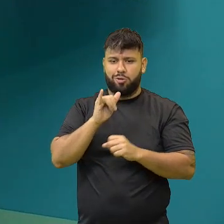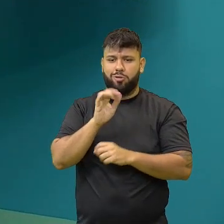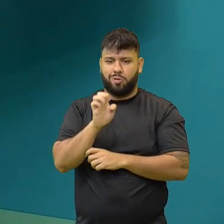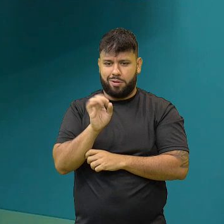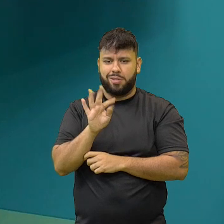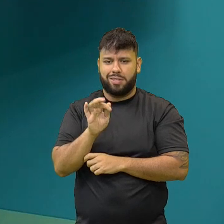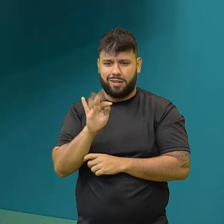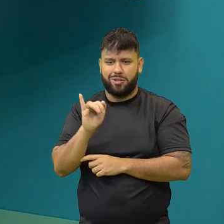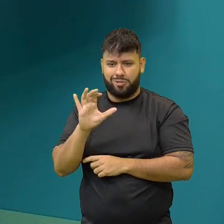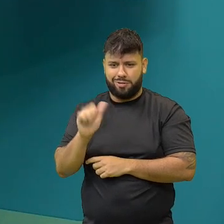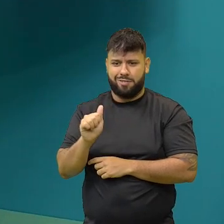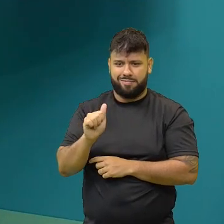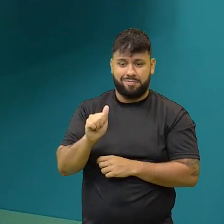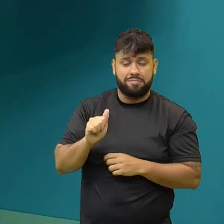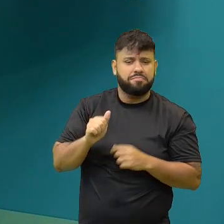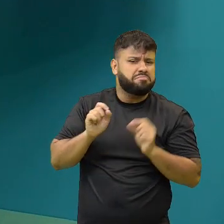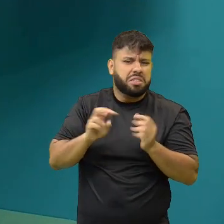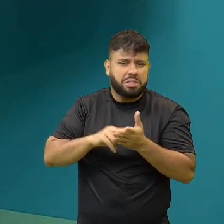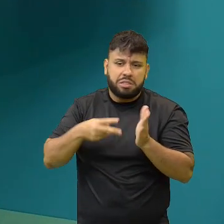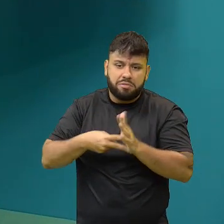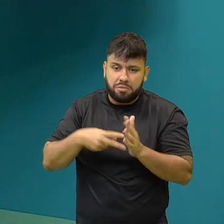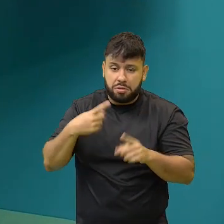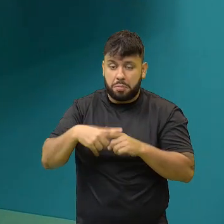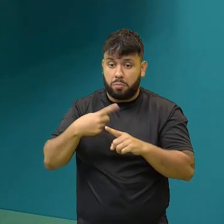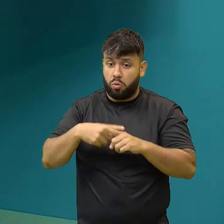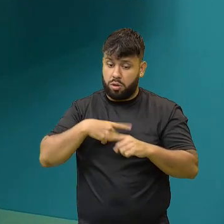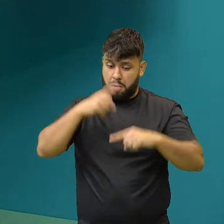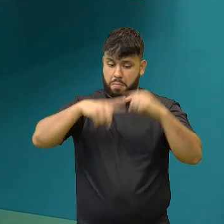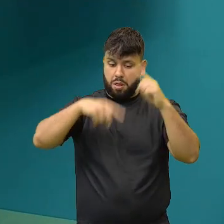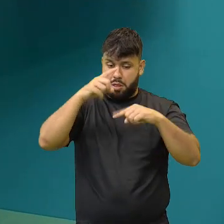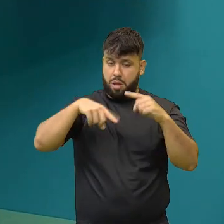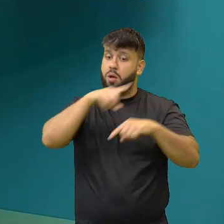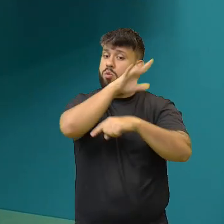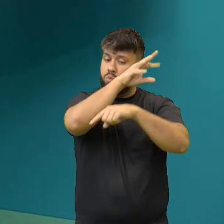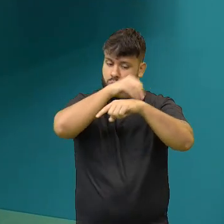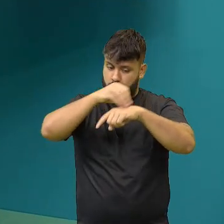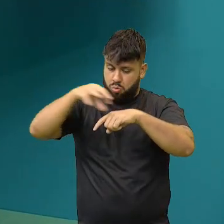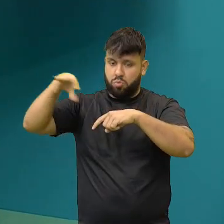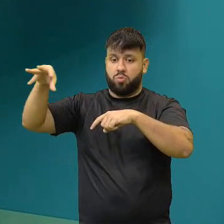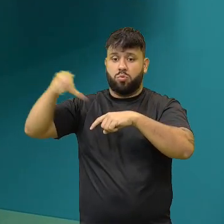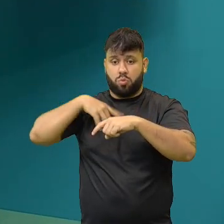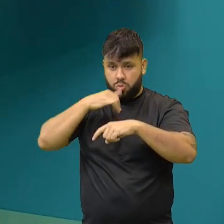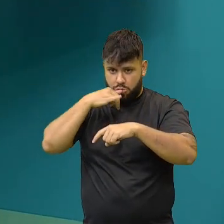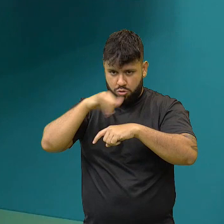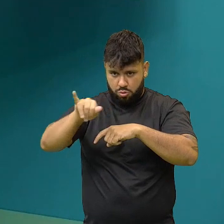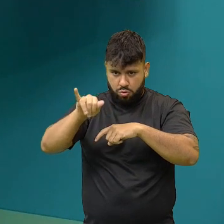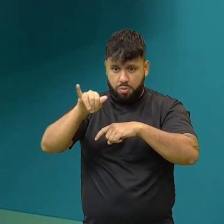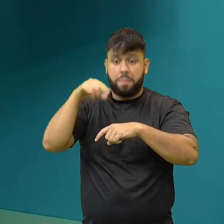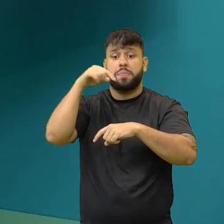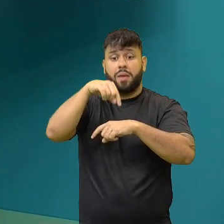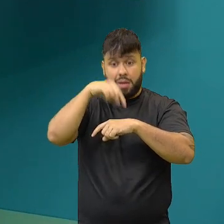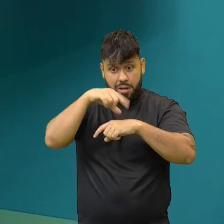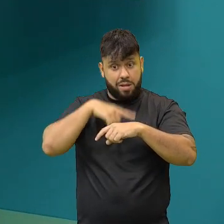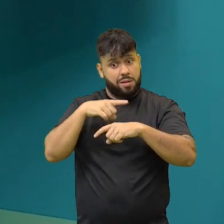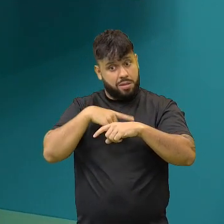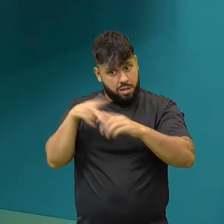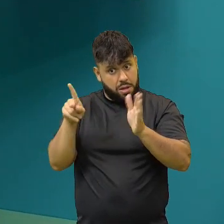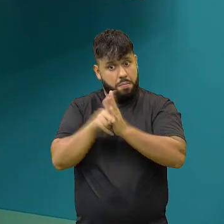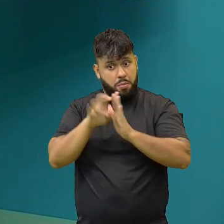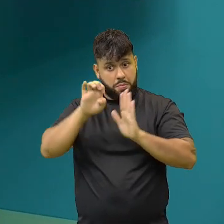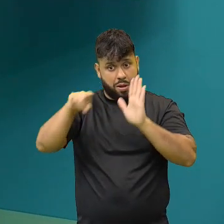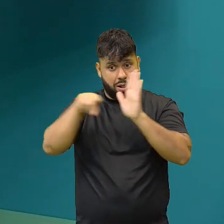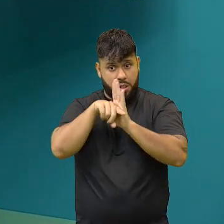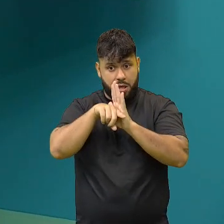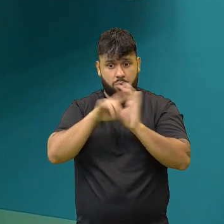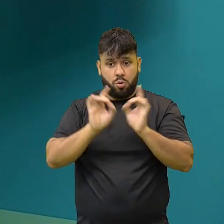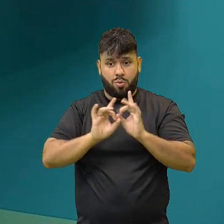eletrostática? Significa que, devido ao fato de ser um material condutor, devido ao fato de você ter nesse condutor uma grande concentração de elétrons